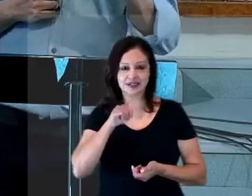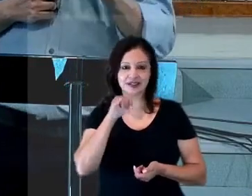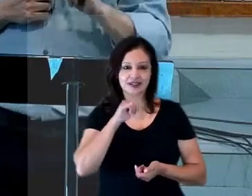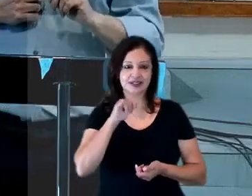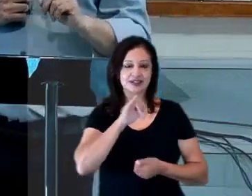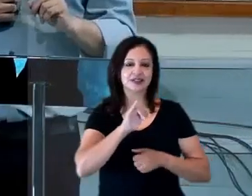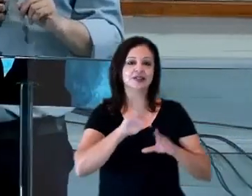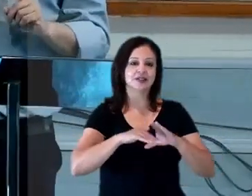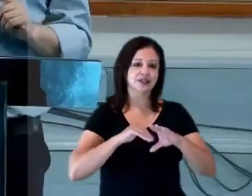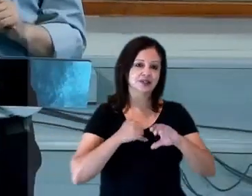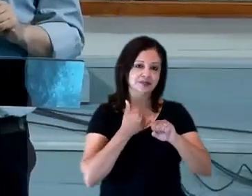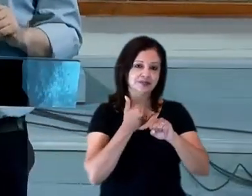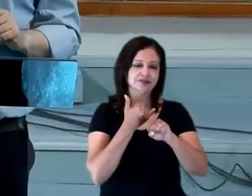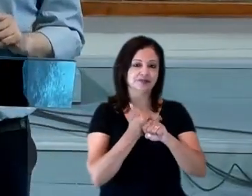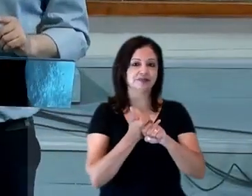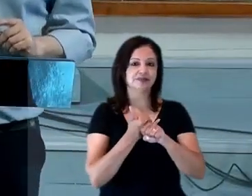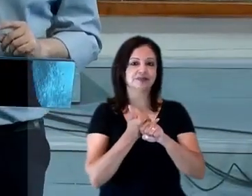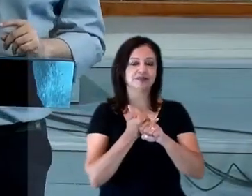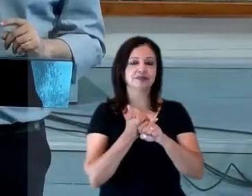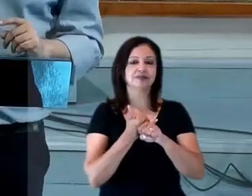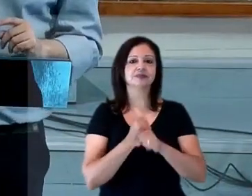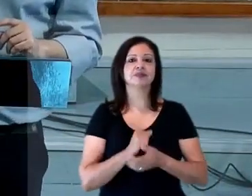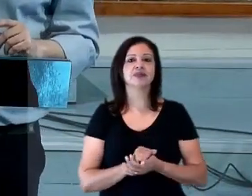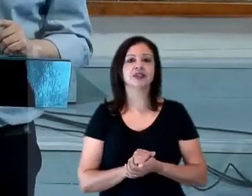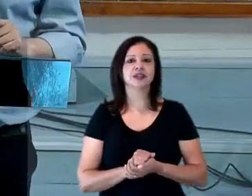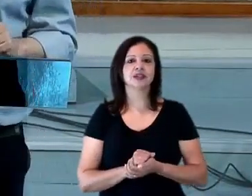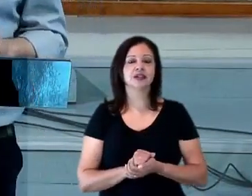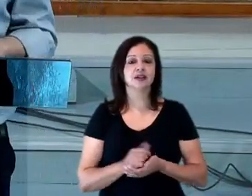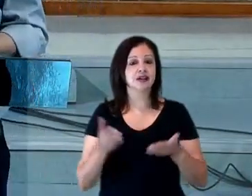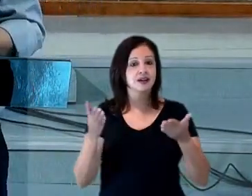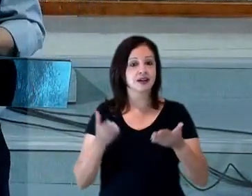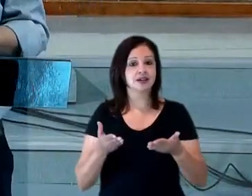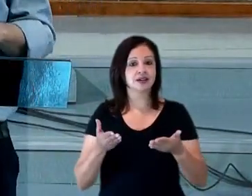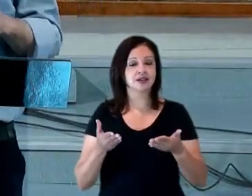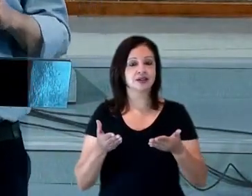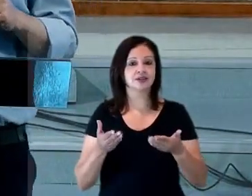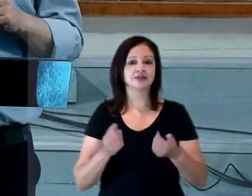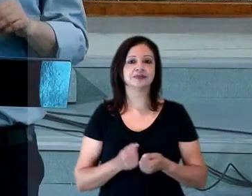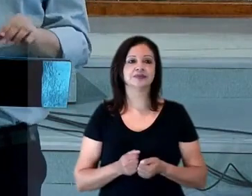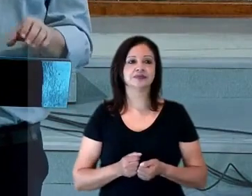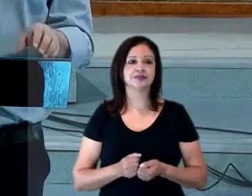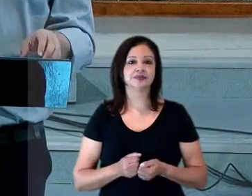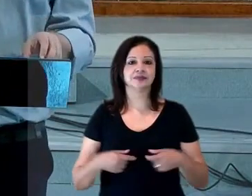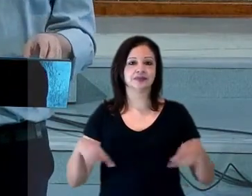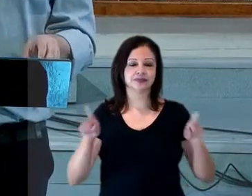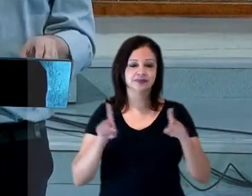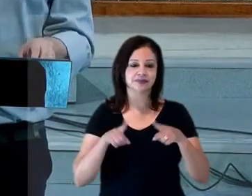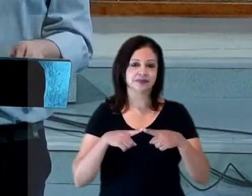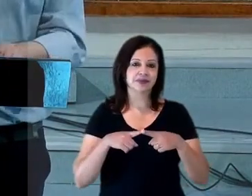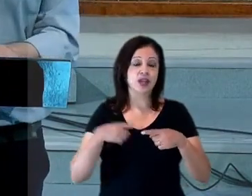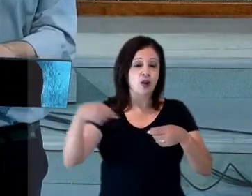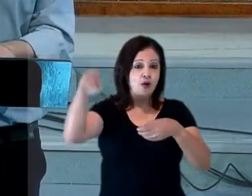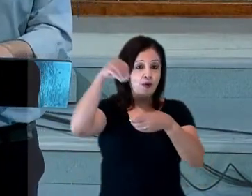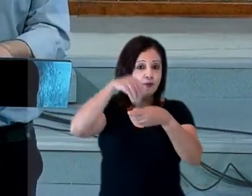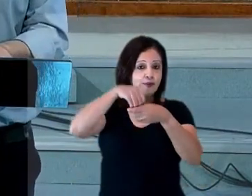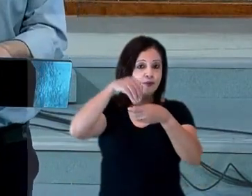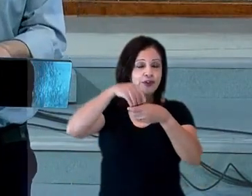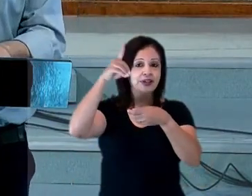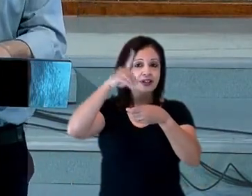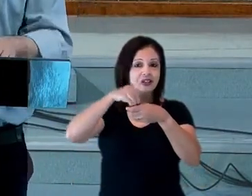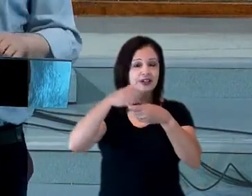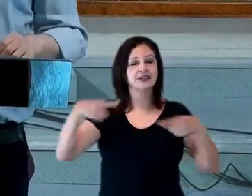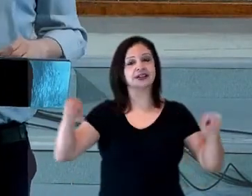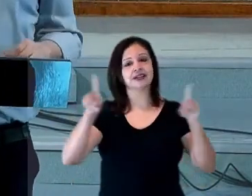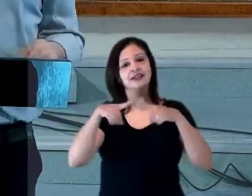no vídeo do IEV News. E agora eu já chamo vocês para um momento de oferta e